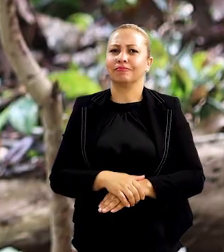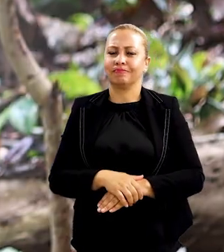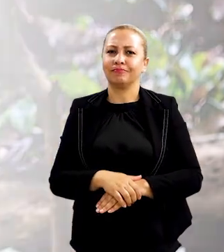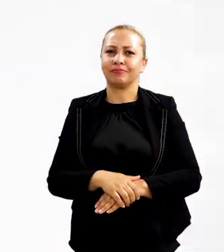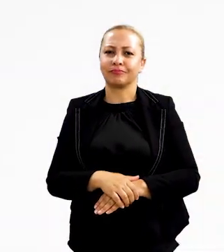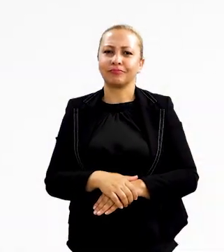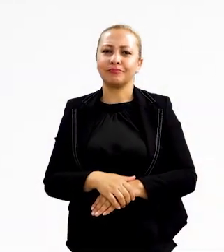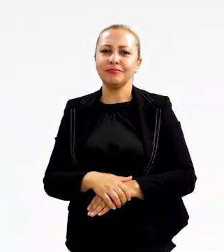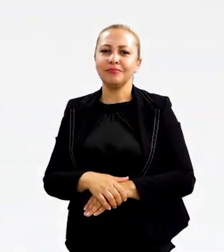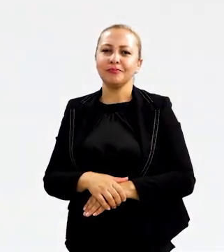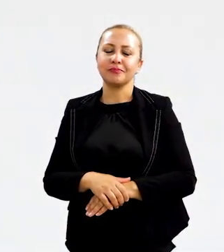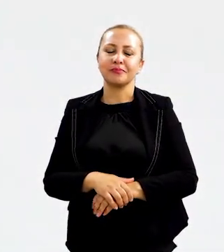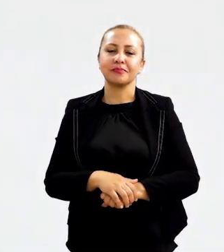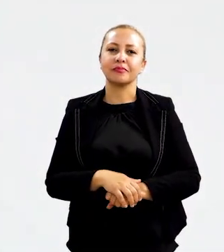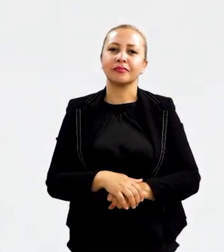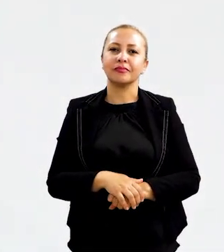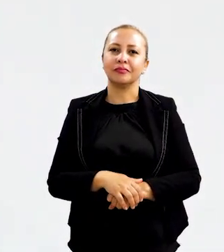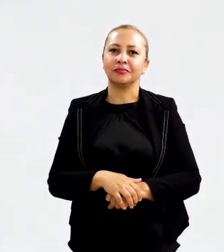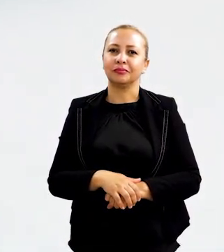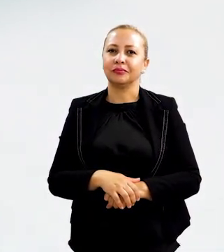acessível.